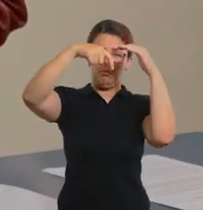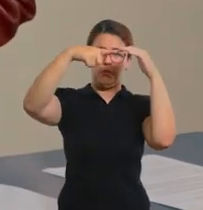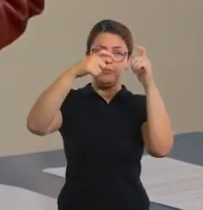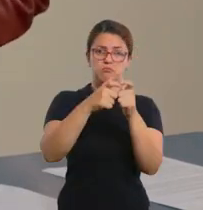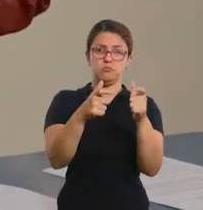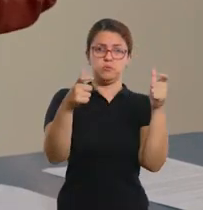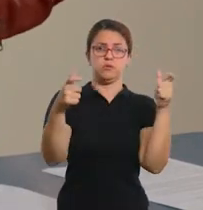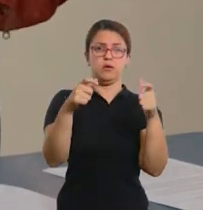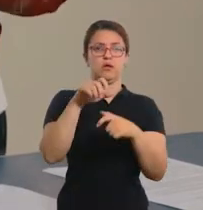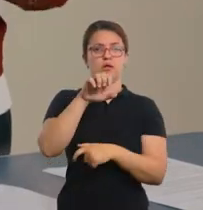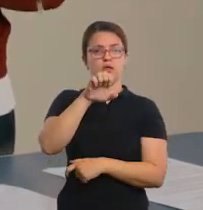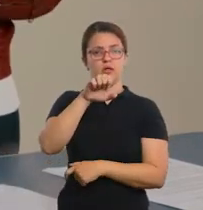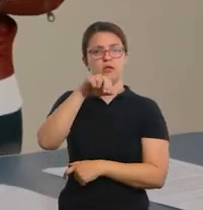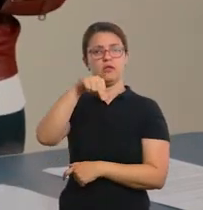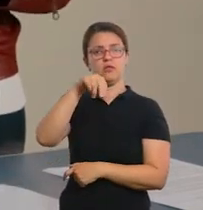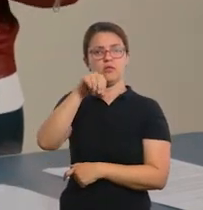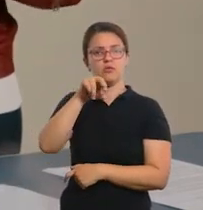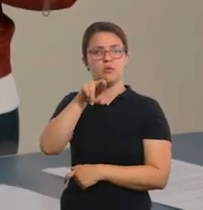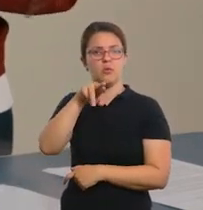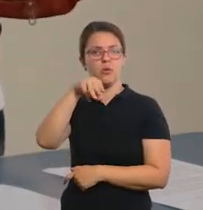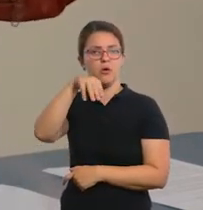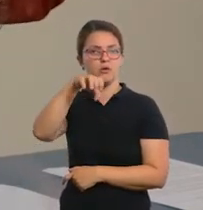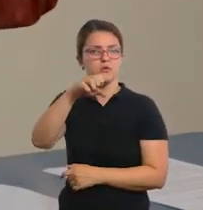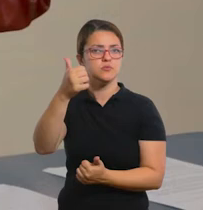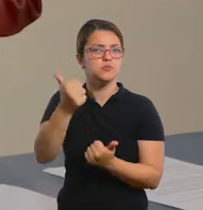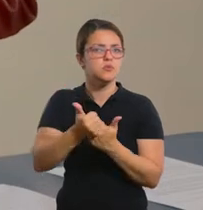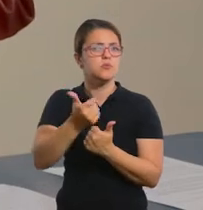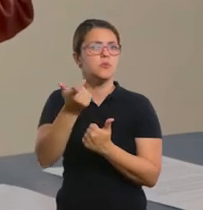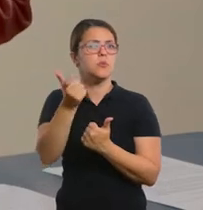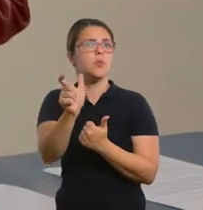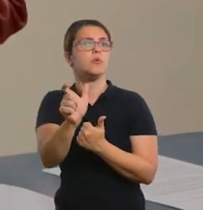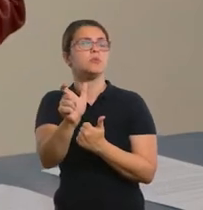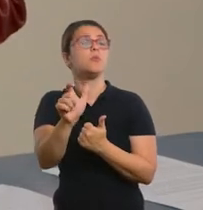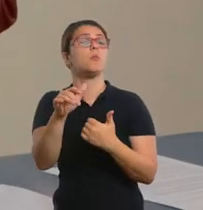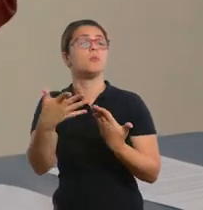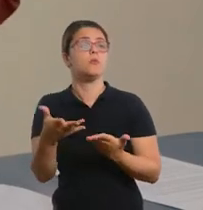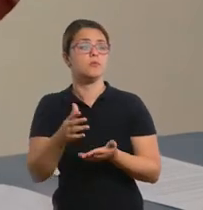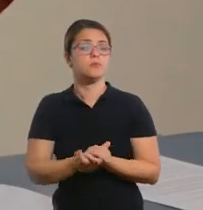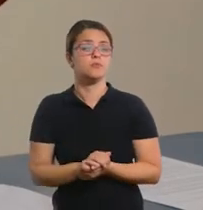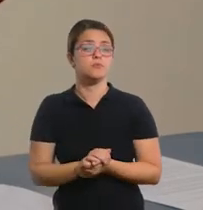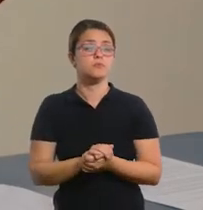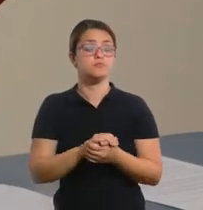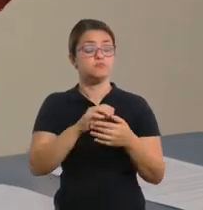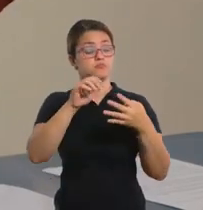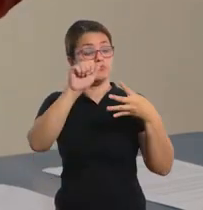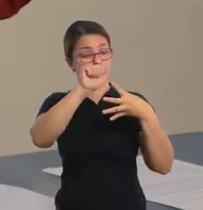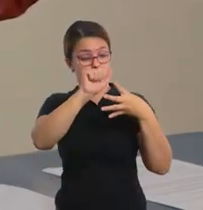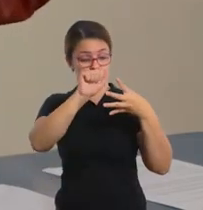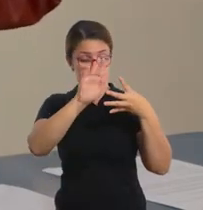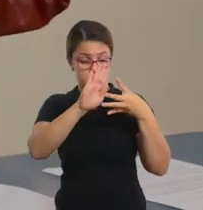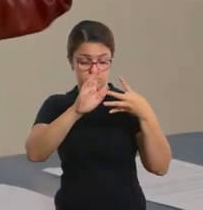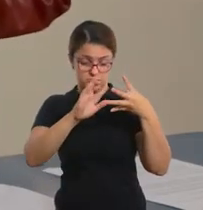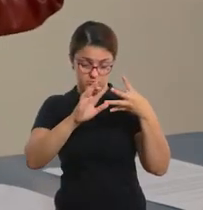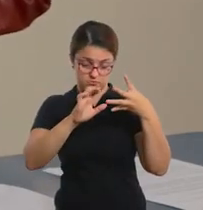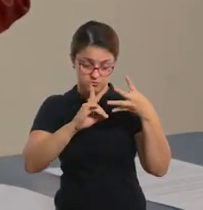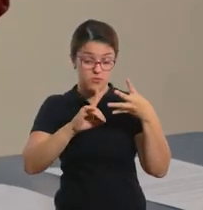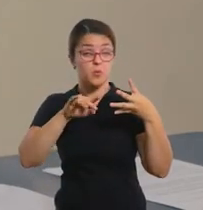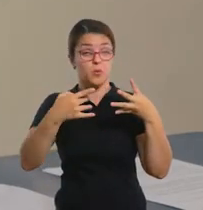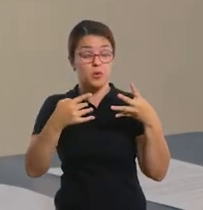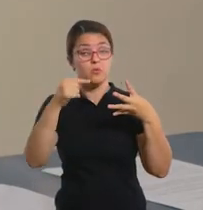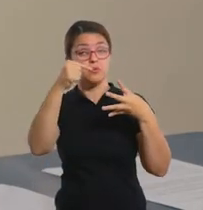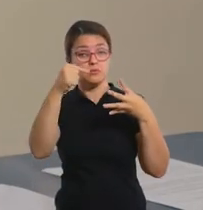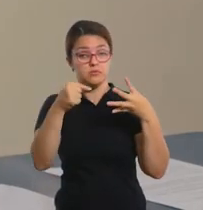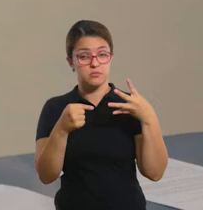enorme, podemos usar a palavra. Então, olhem só. Essa daqui é uma questão que ela tem alternativas, certo? Então, vocês devem